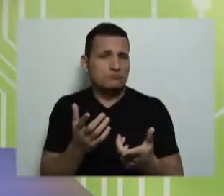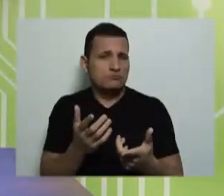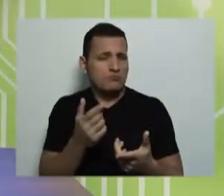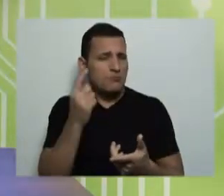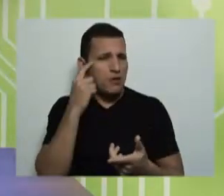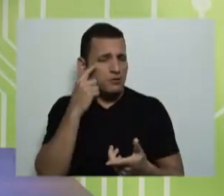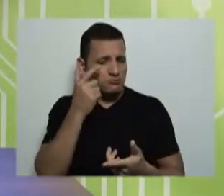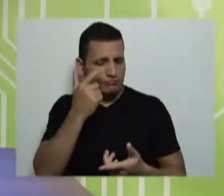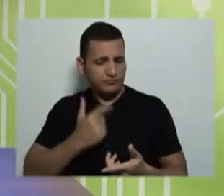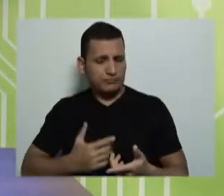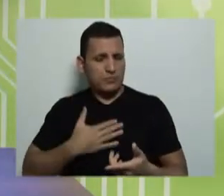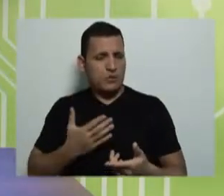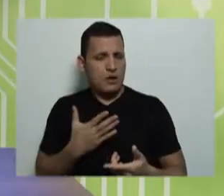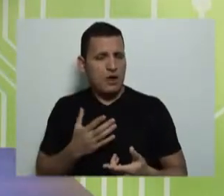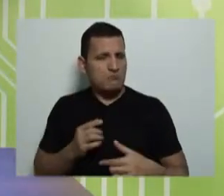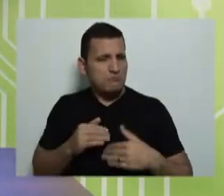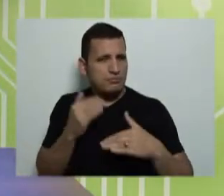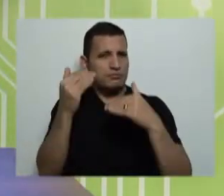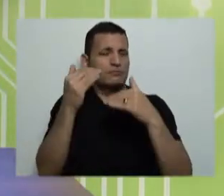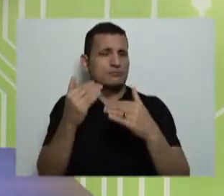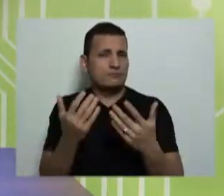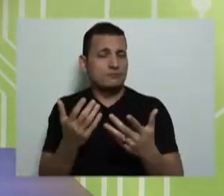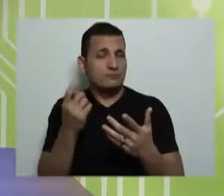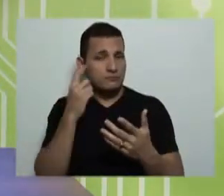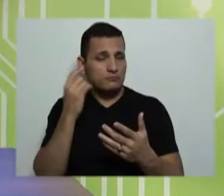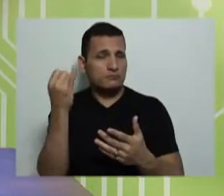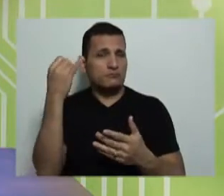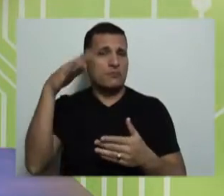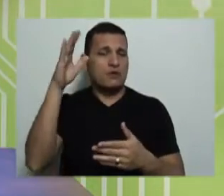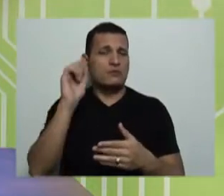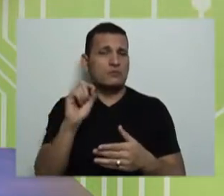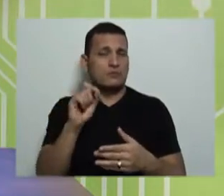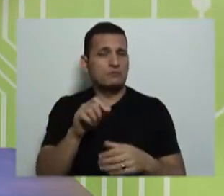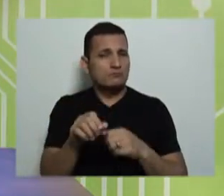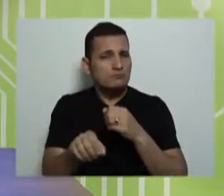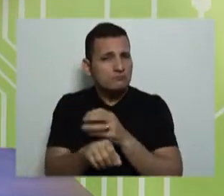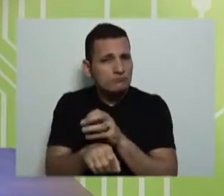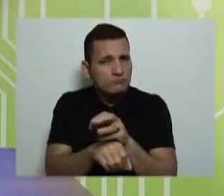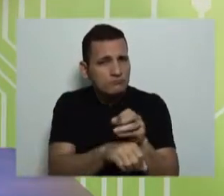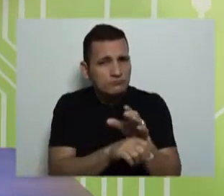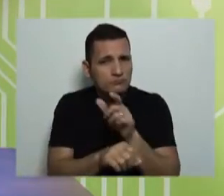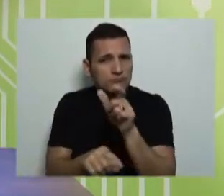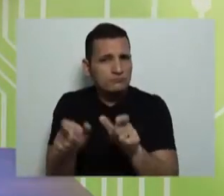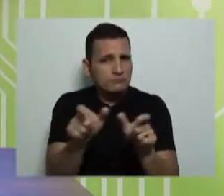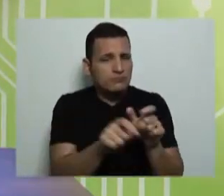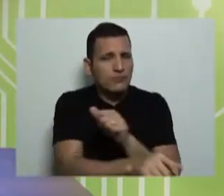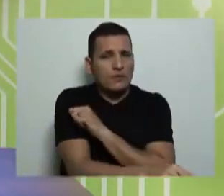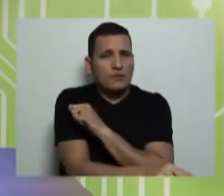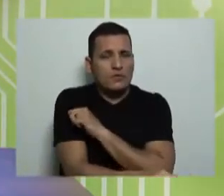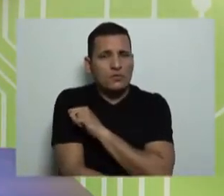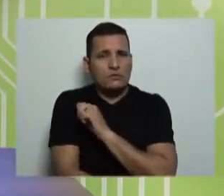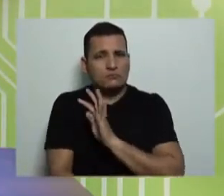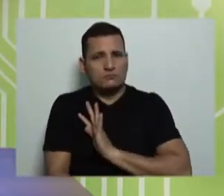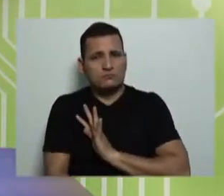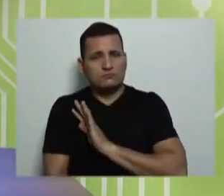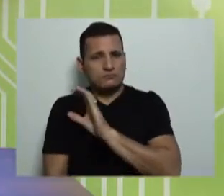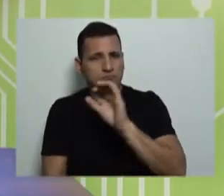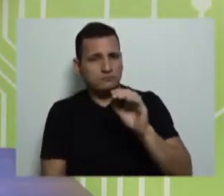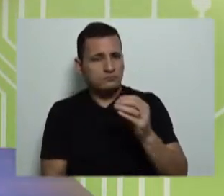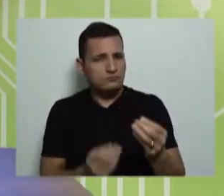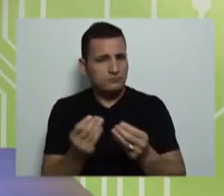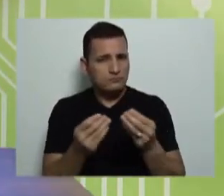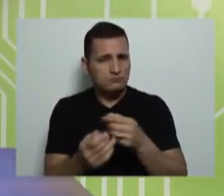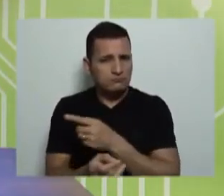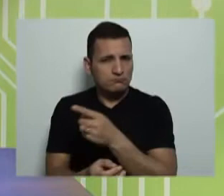desafiando e, o mais importante, vocês vão estar orientando o nosso aluno do curso técnico em cooperativismo como que ele deve, vocês vão